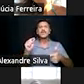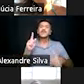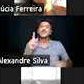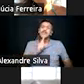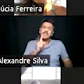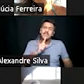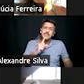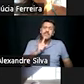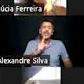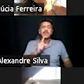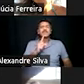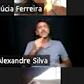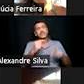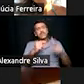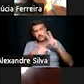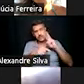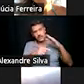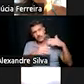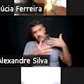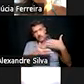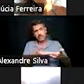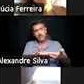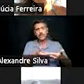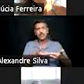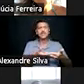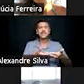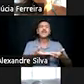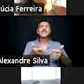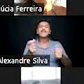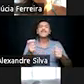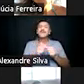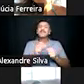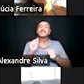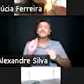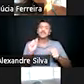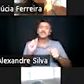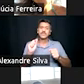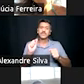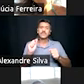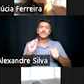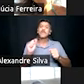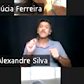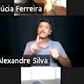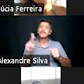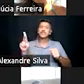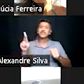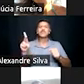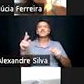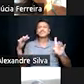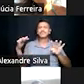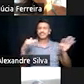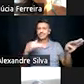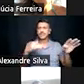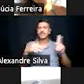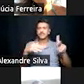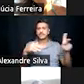é uma coisa histórica, né? E isso faz com que os professores tenham todo o crédito e aí vamos dizer assim que